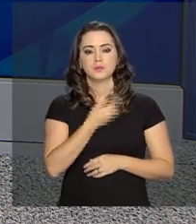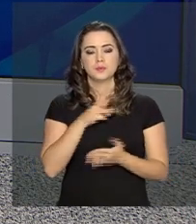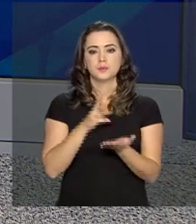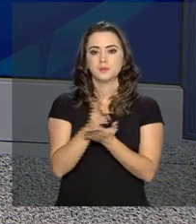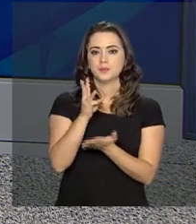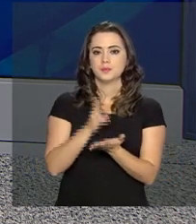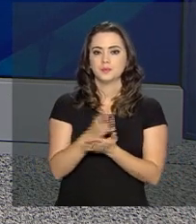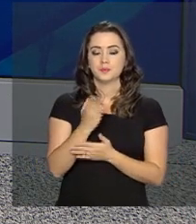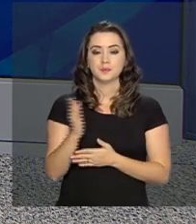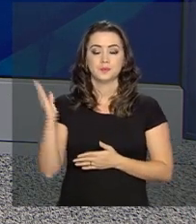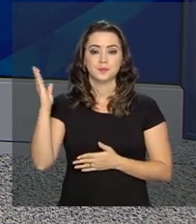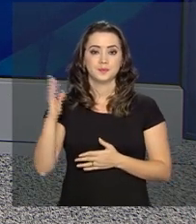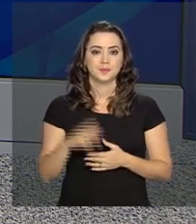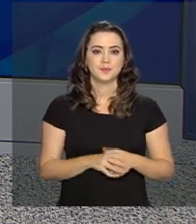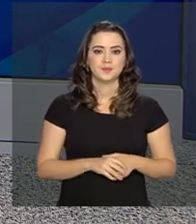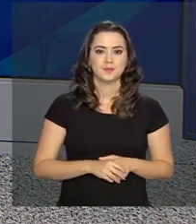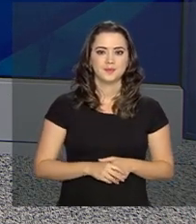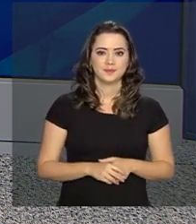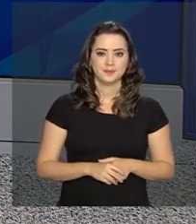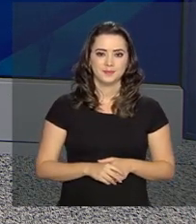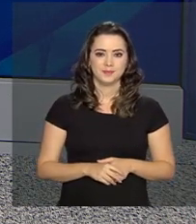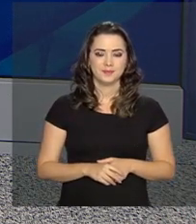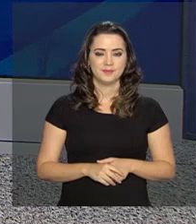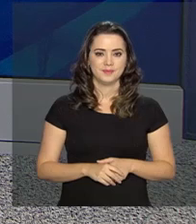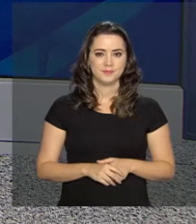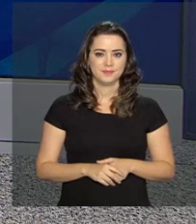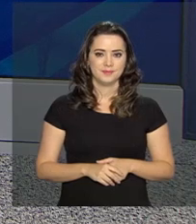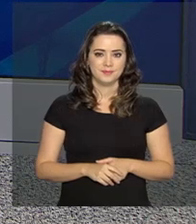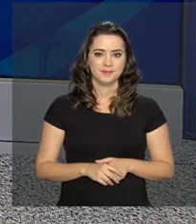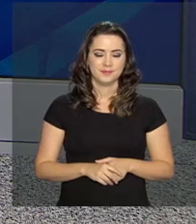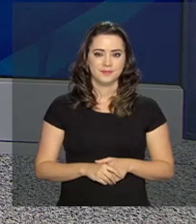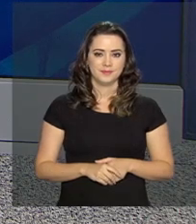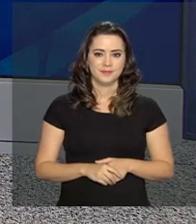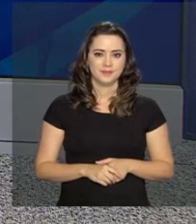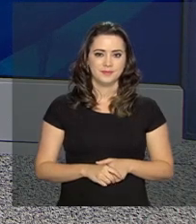para o nosso WhatsApp. Então, anote aí. É